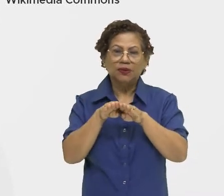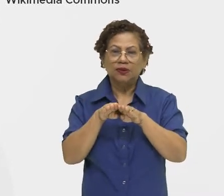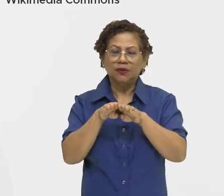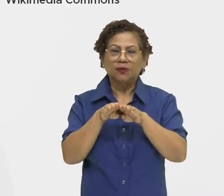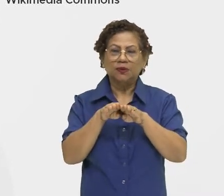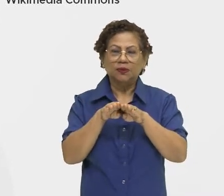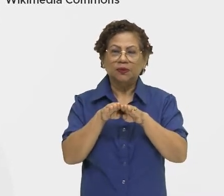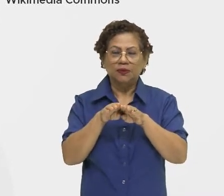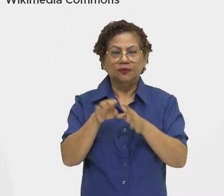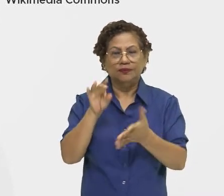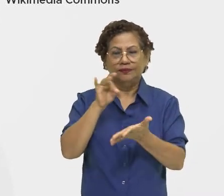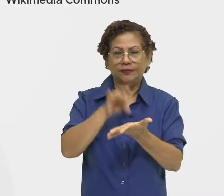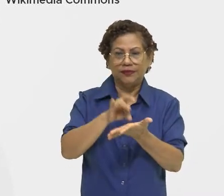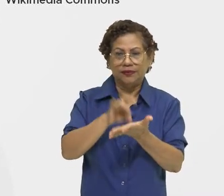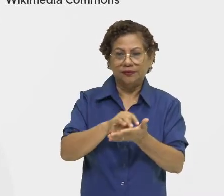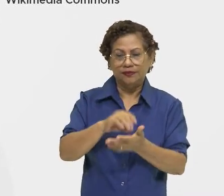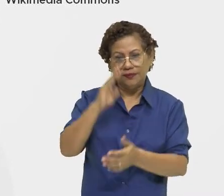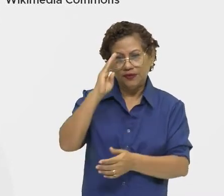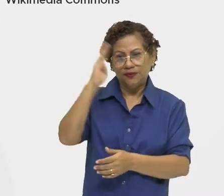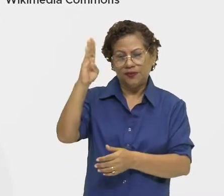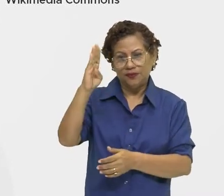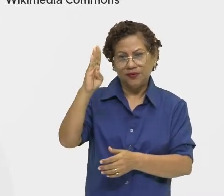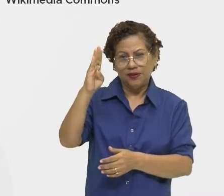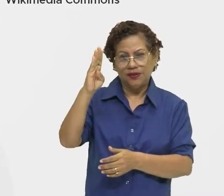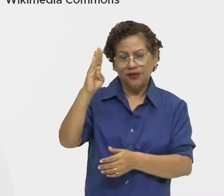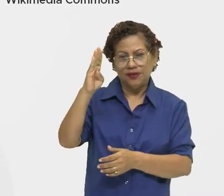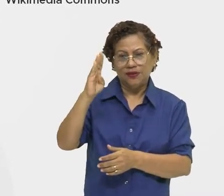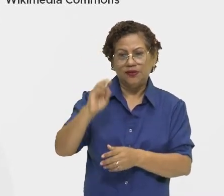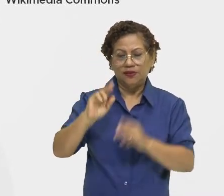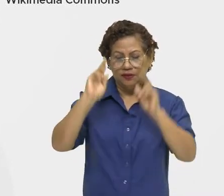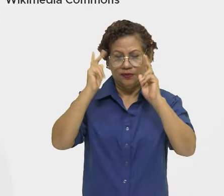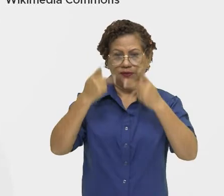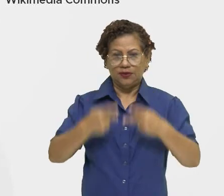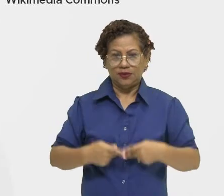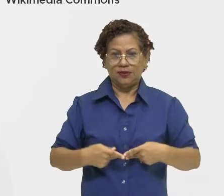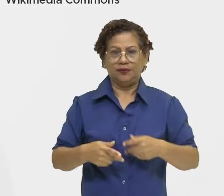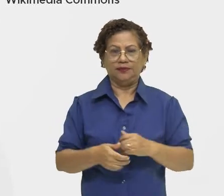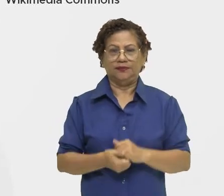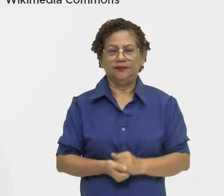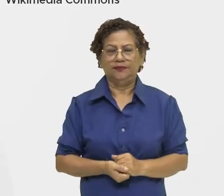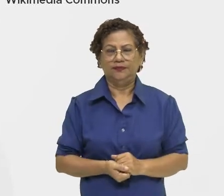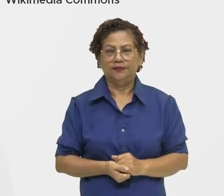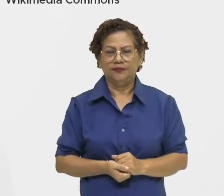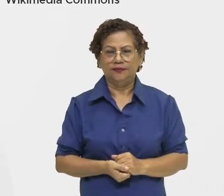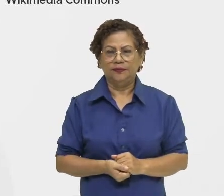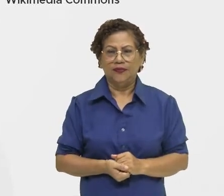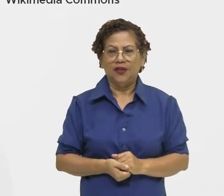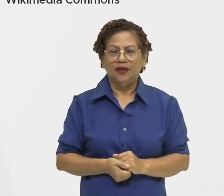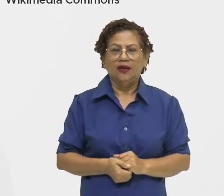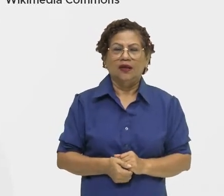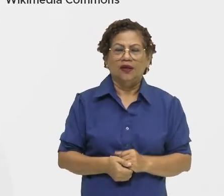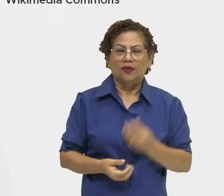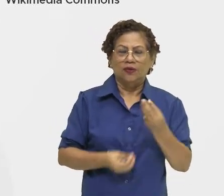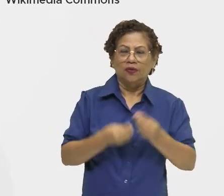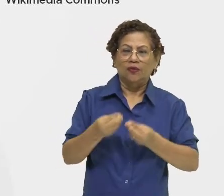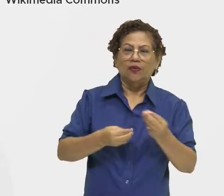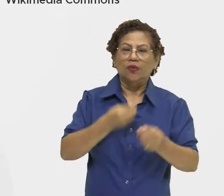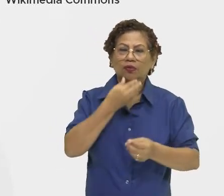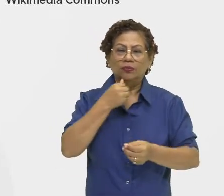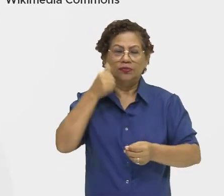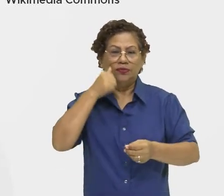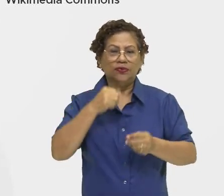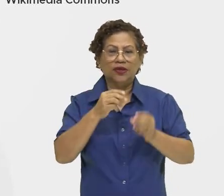especialmente nas figuras humanas. Os temas frequentemente religiosos, como a representação de deuses e deusas esculpidos